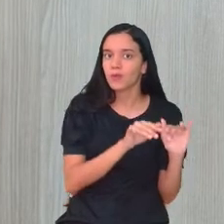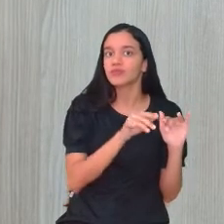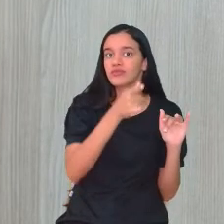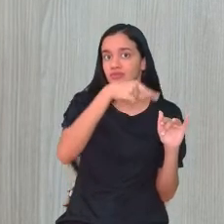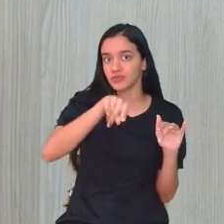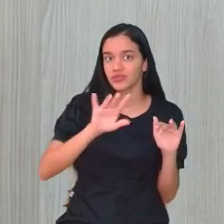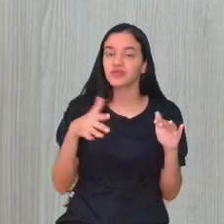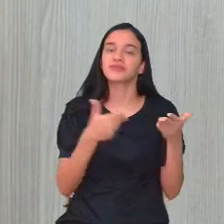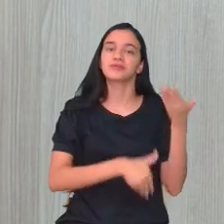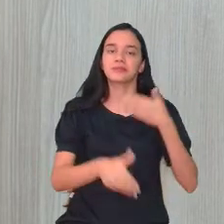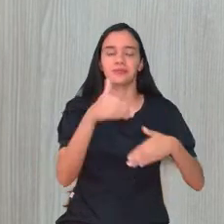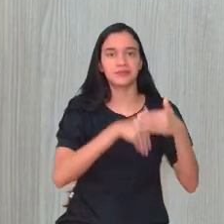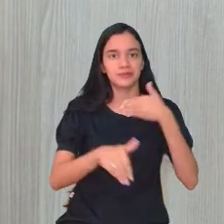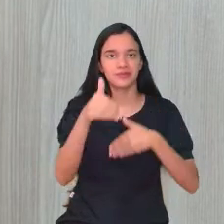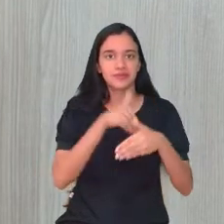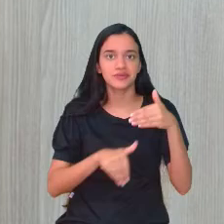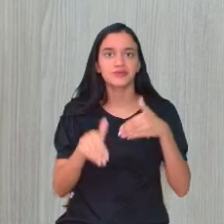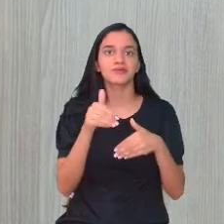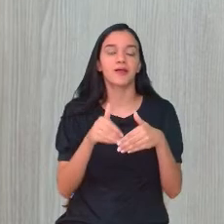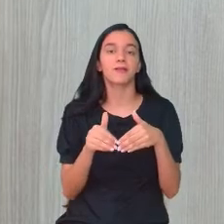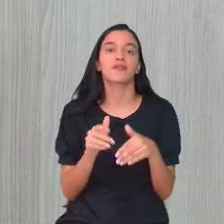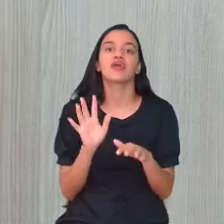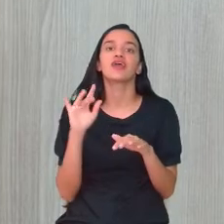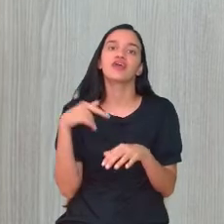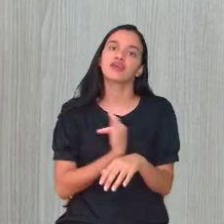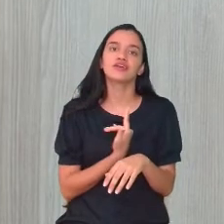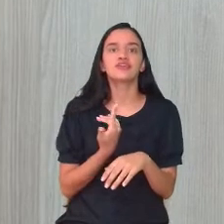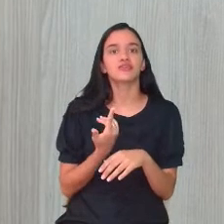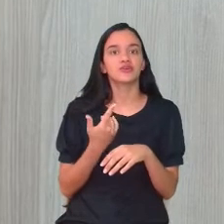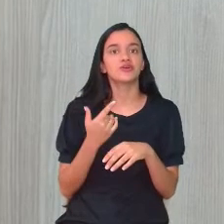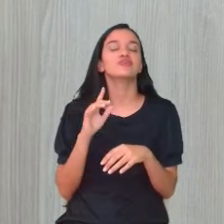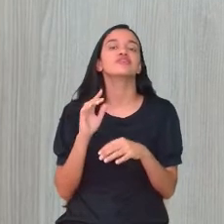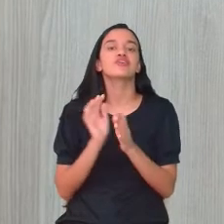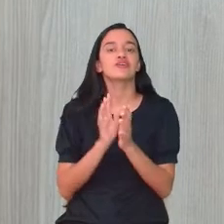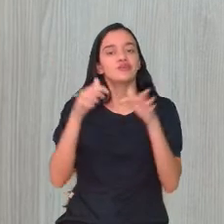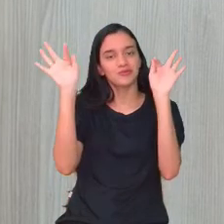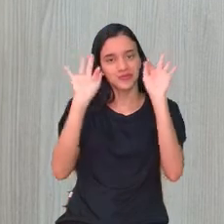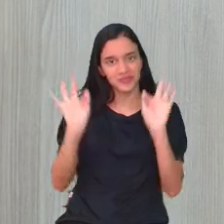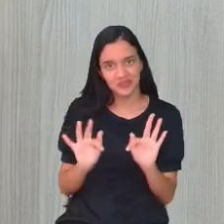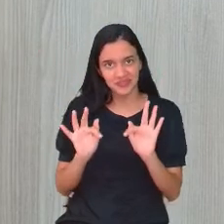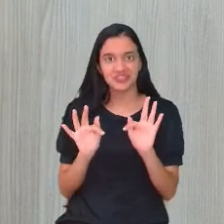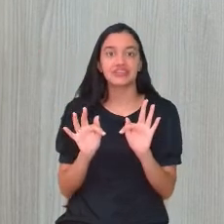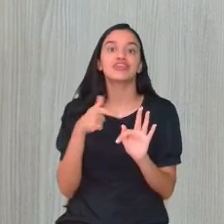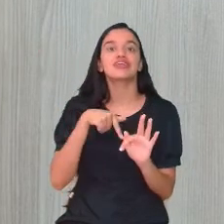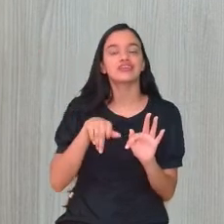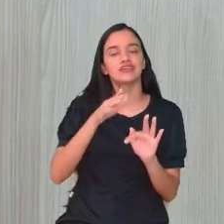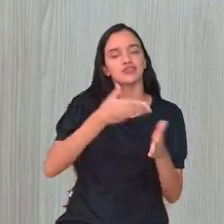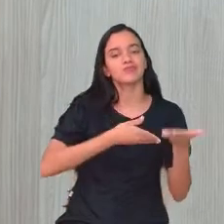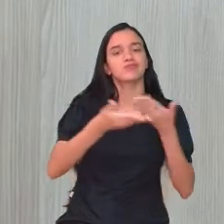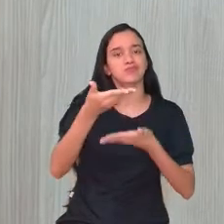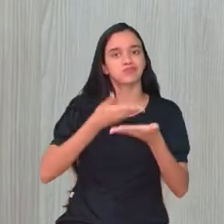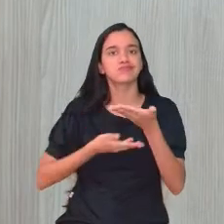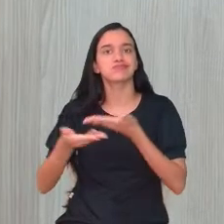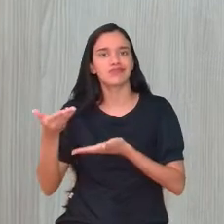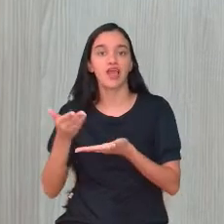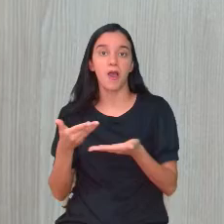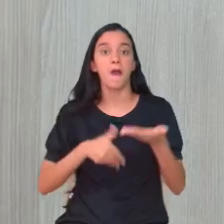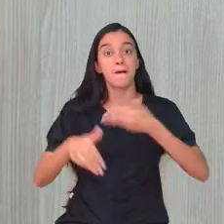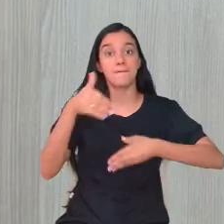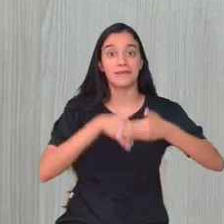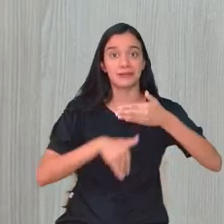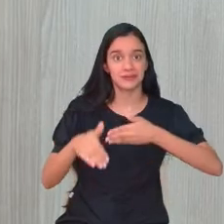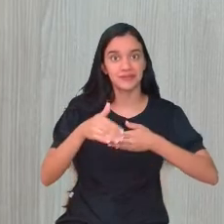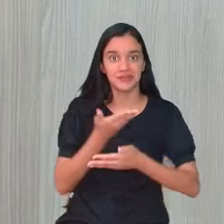participar. Deixa aqui o recado que a gente vai ficar muito feliz nessa troca aqui com essa